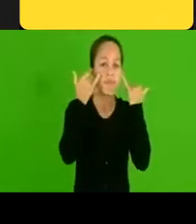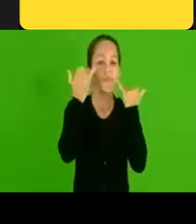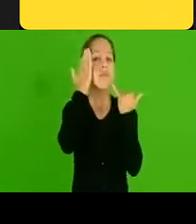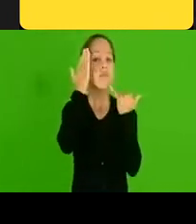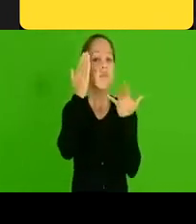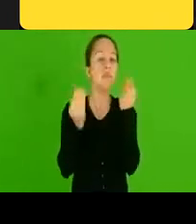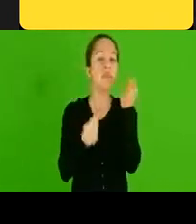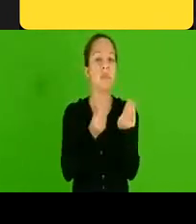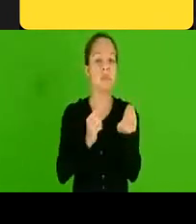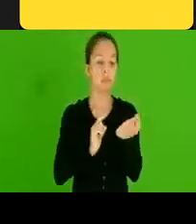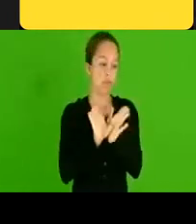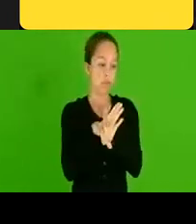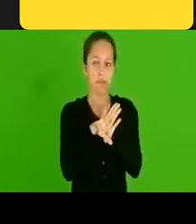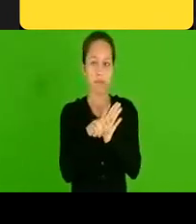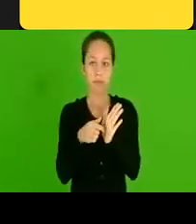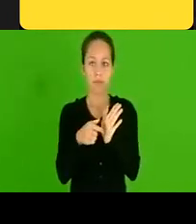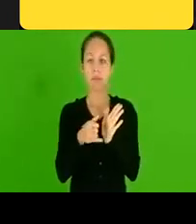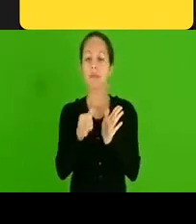de conceito mesmo, né, do que é,